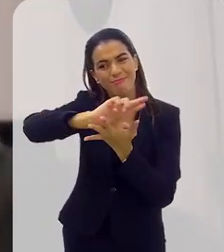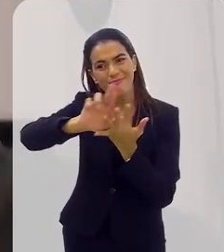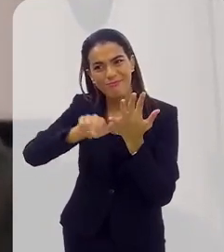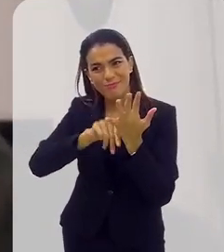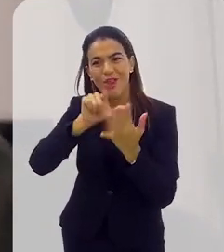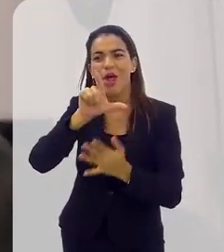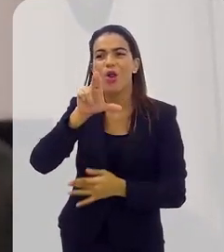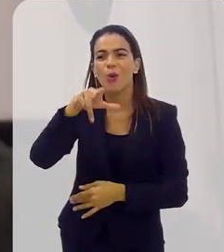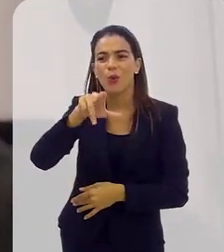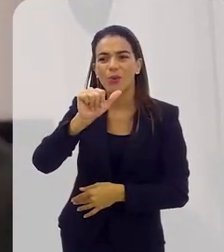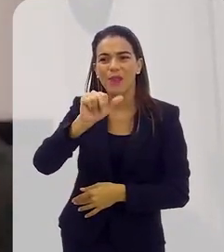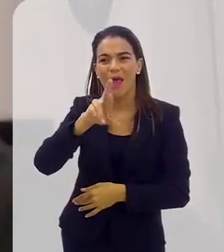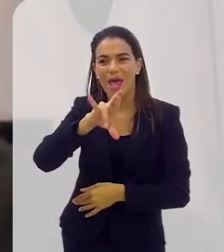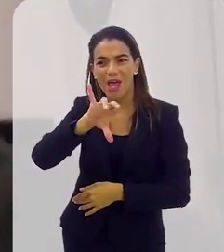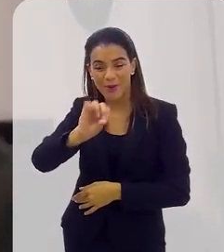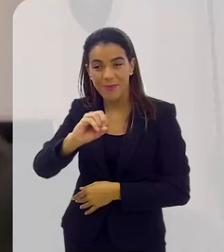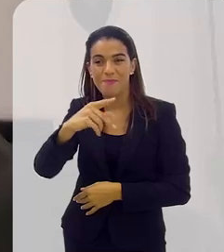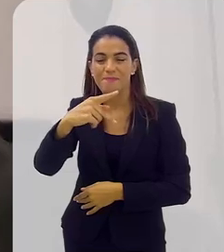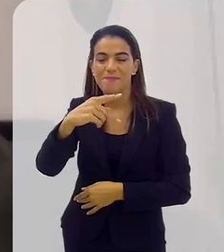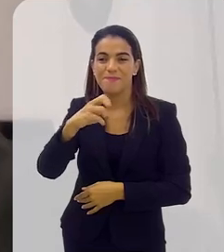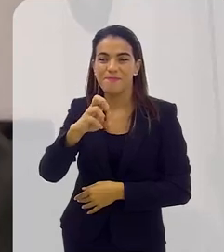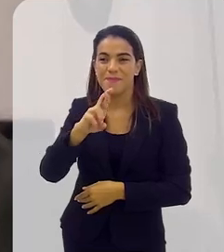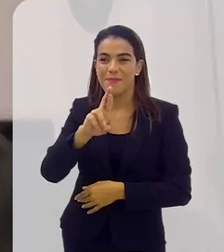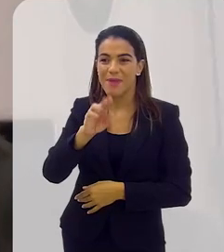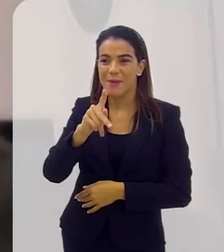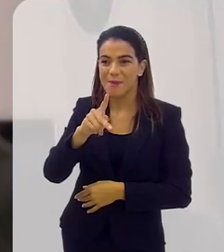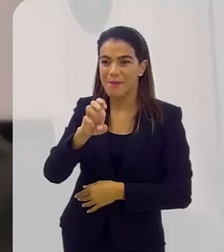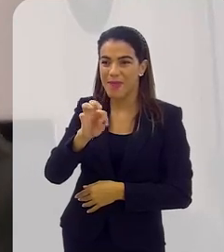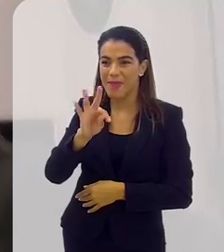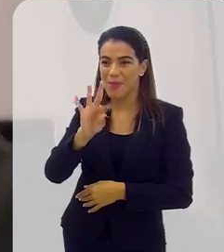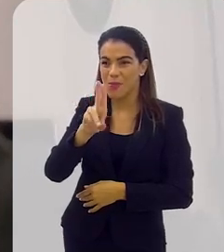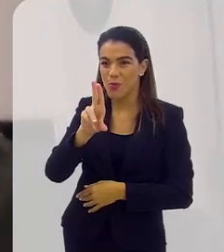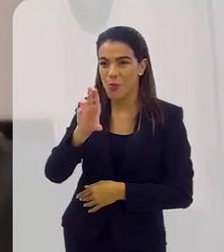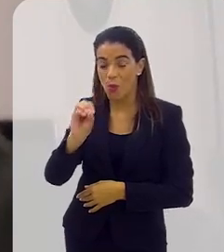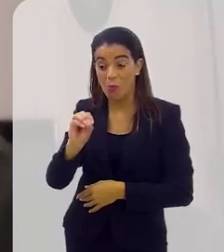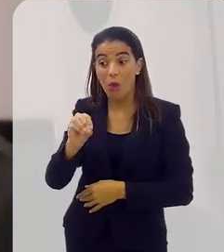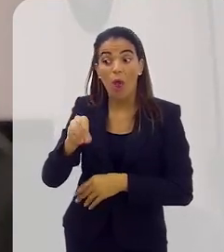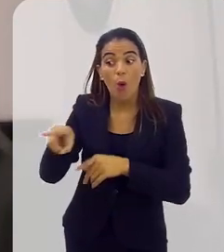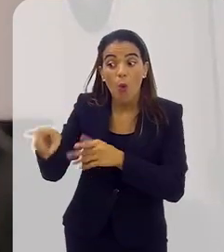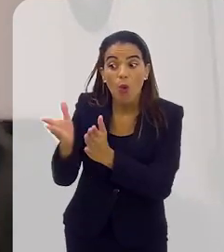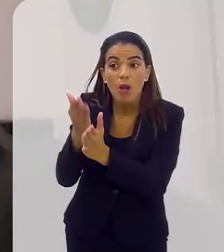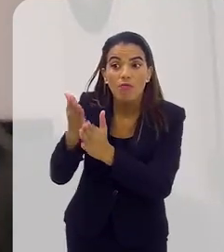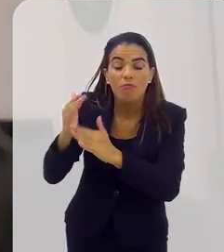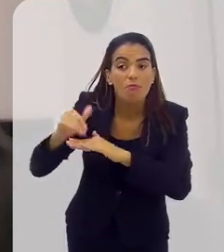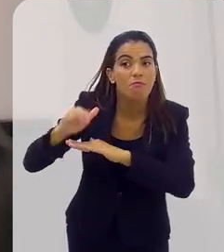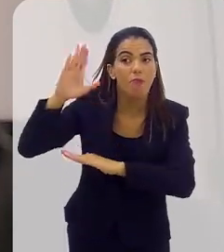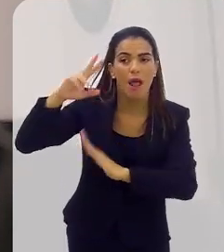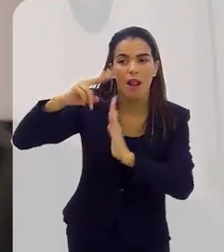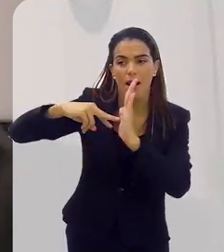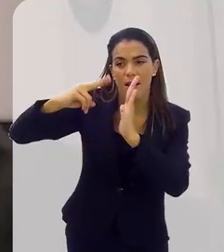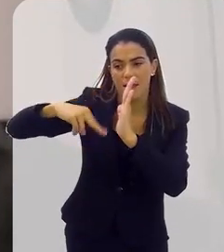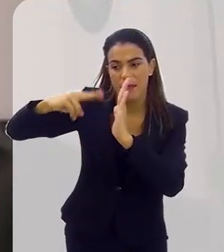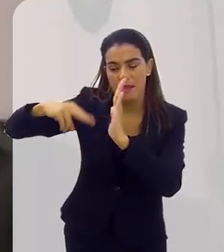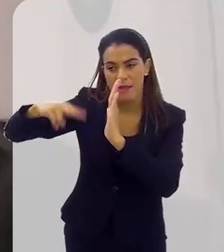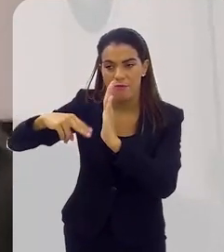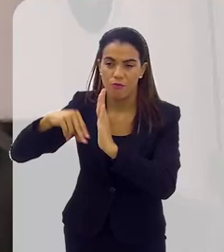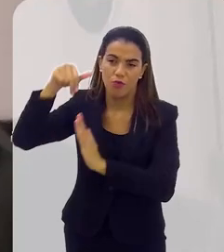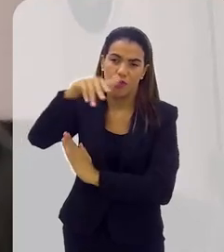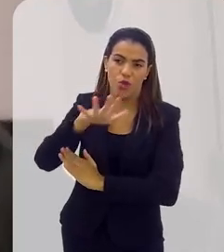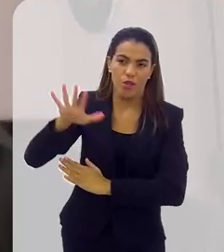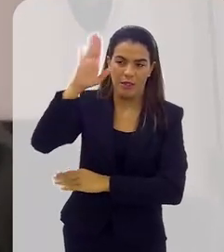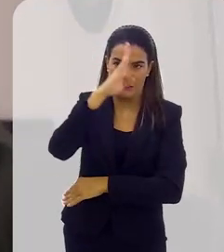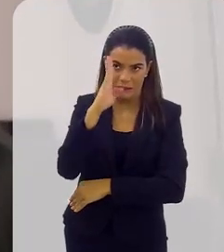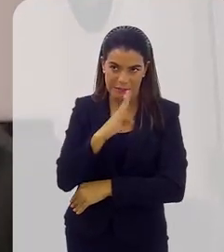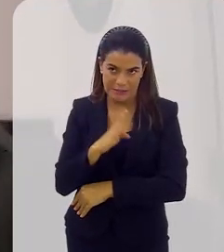um almanaque chamado Lunário Perpétuo, que por 200 anos foi o livro mais lido, segundo o Câmara Cascudo,